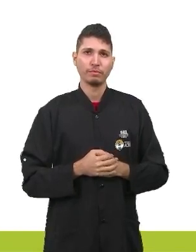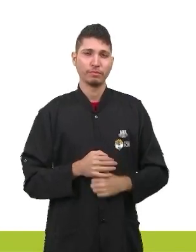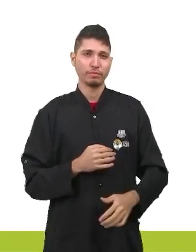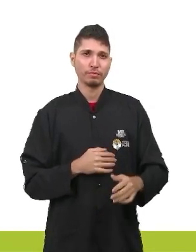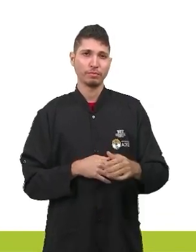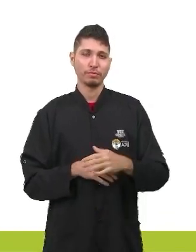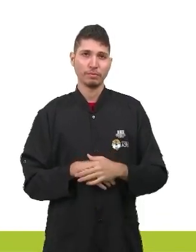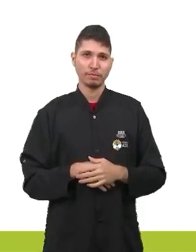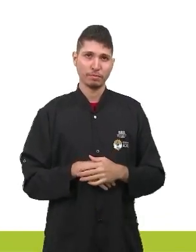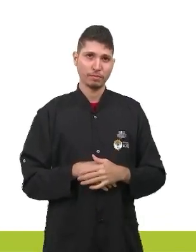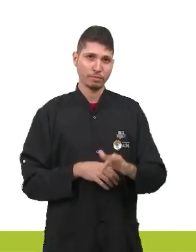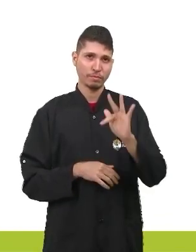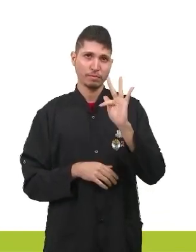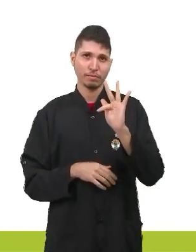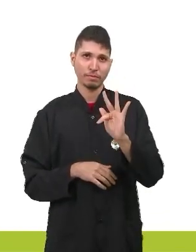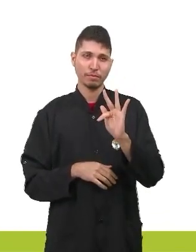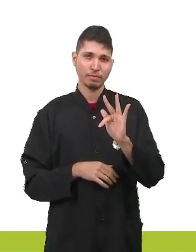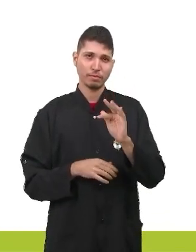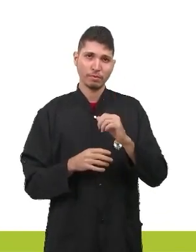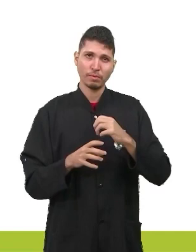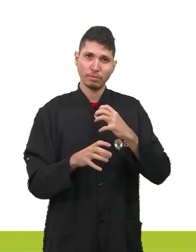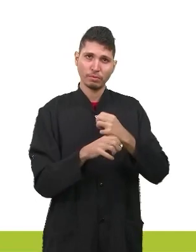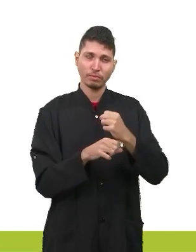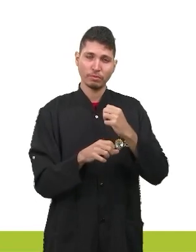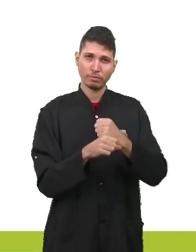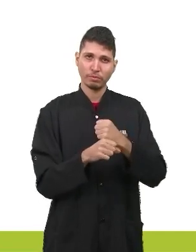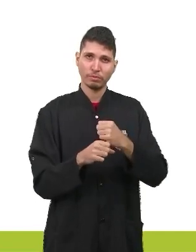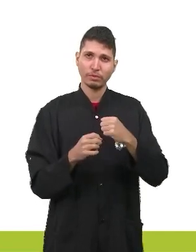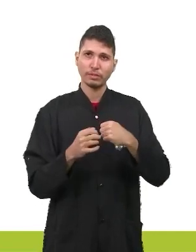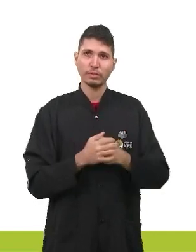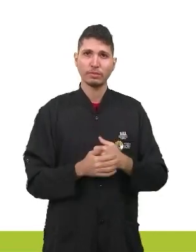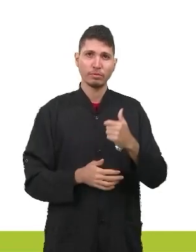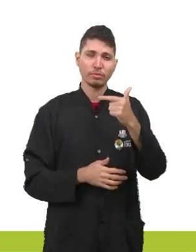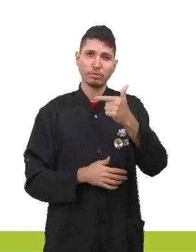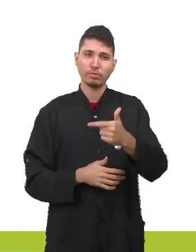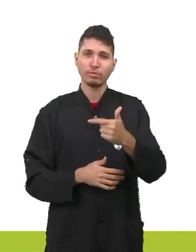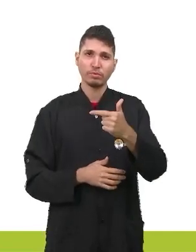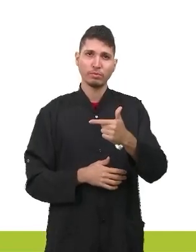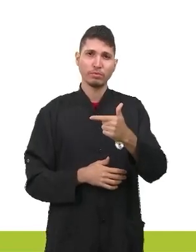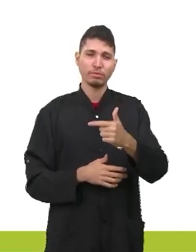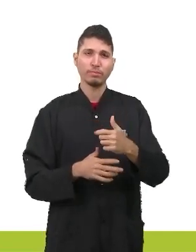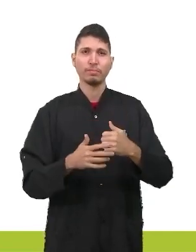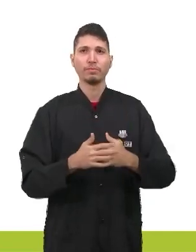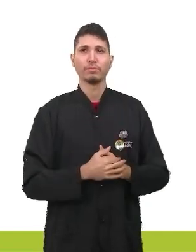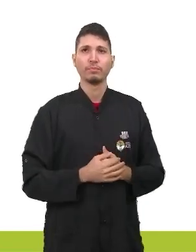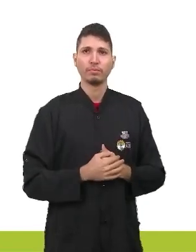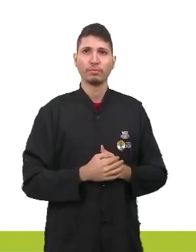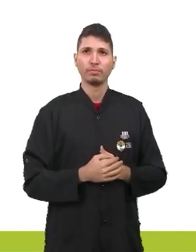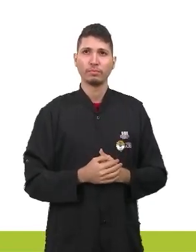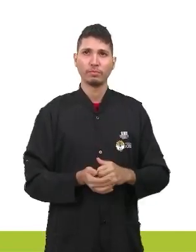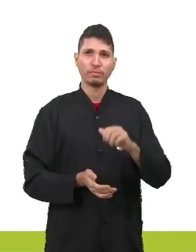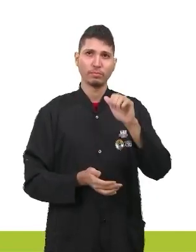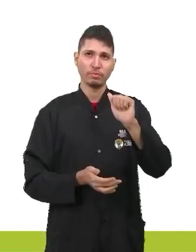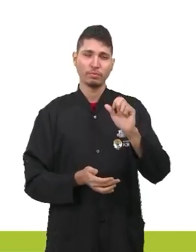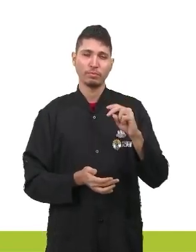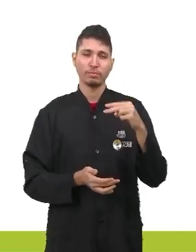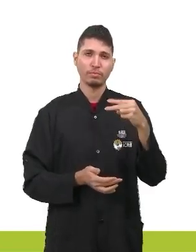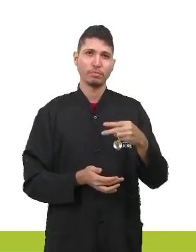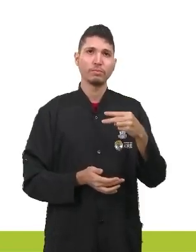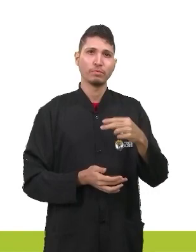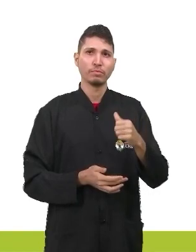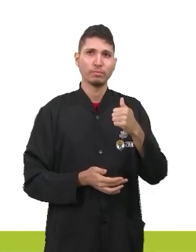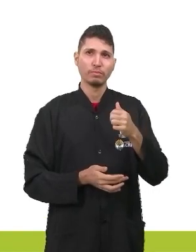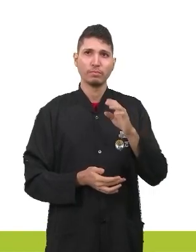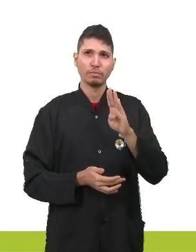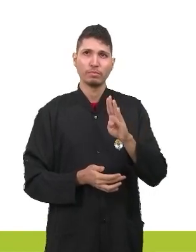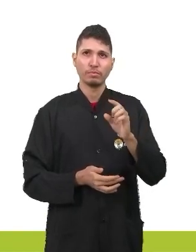função completa do segundo grau. O Azinho aqui, ó, se a gente lembrar direitinho, o A já é igual a 1, o B é